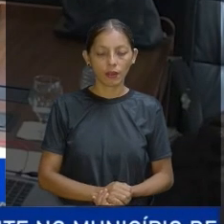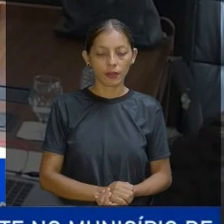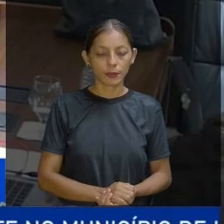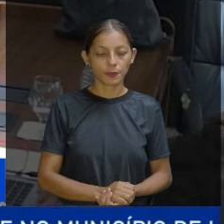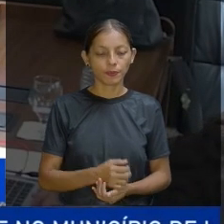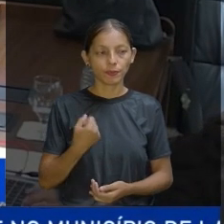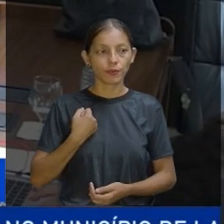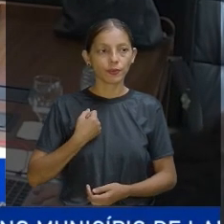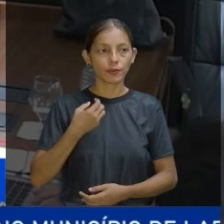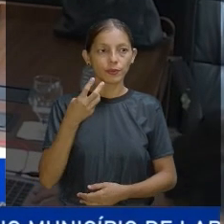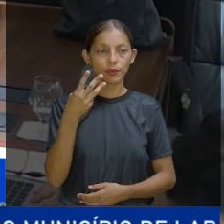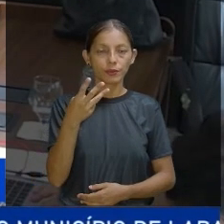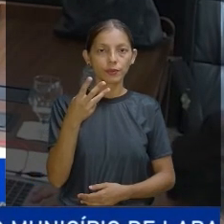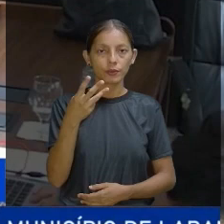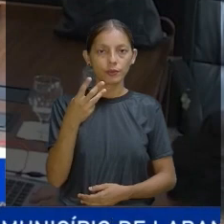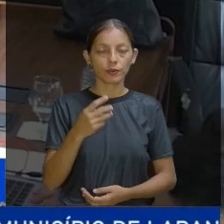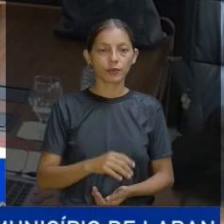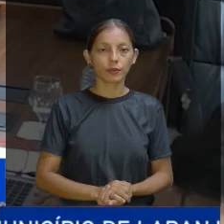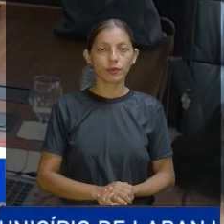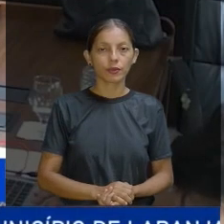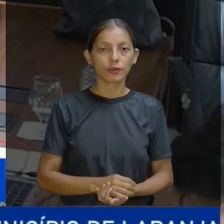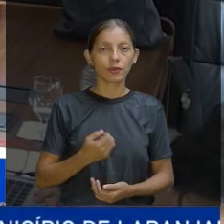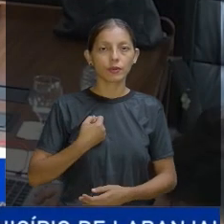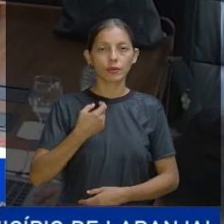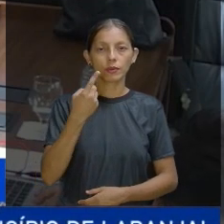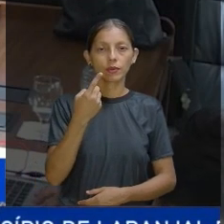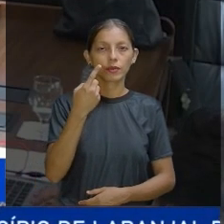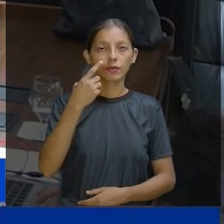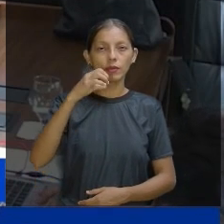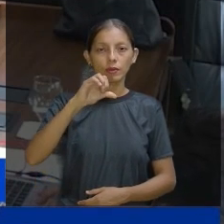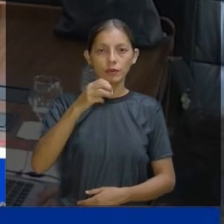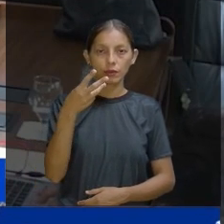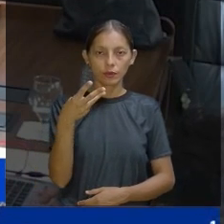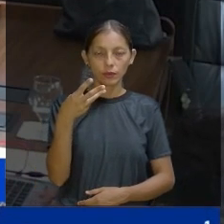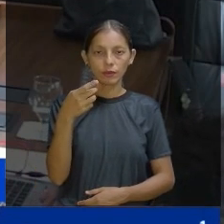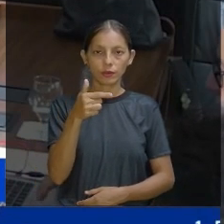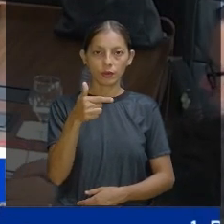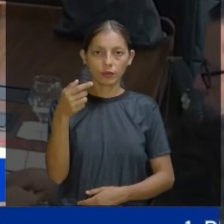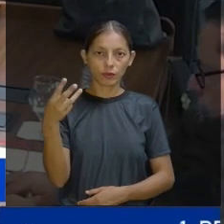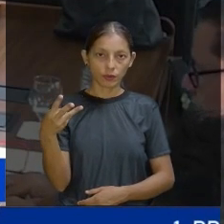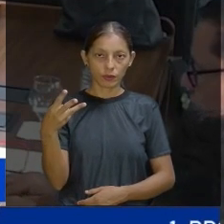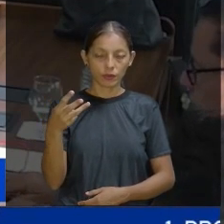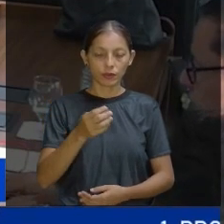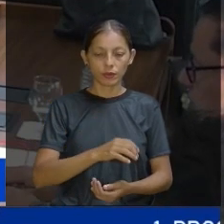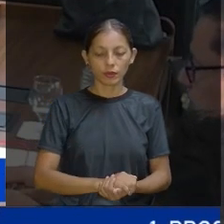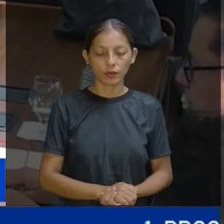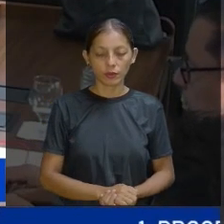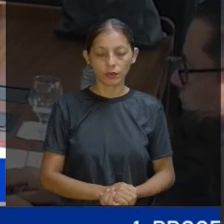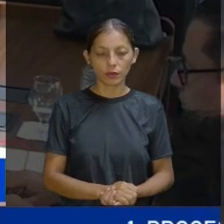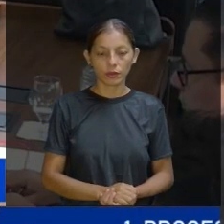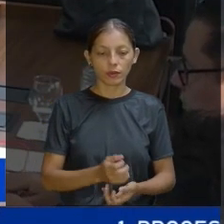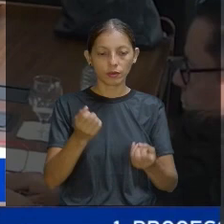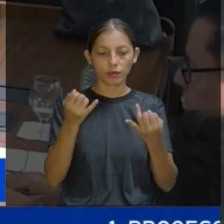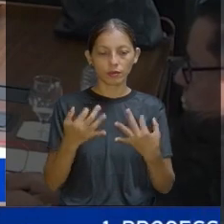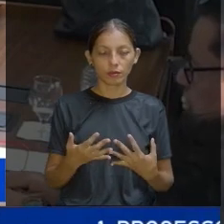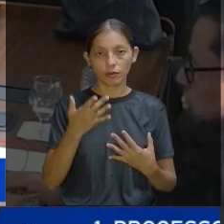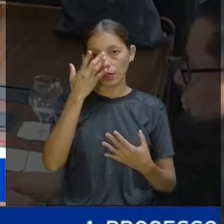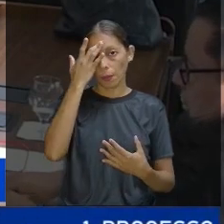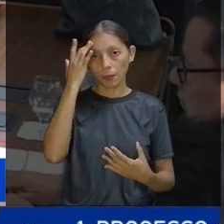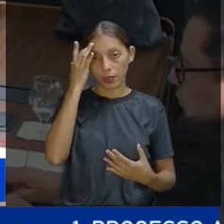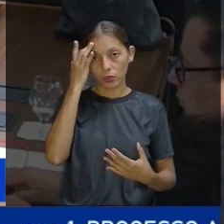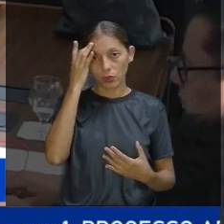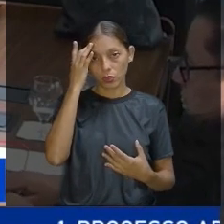pauta administrativa, o processo 193 de 2023, que dispõe sobre o preenchimento por pessoas negras